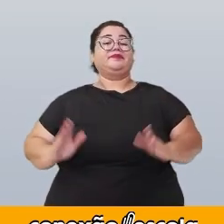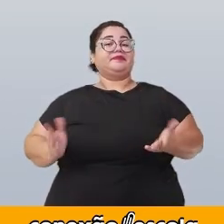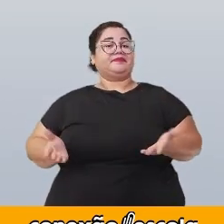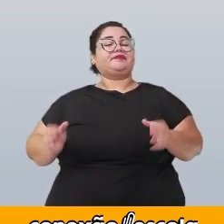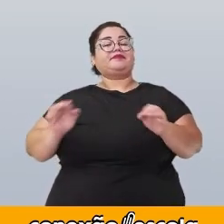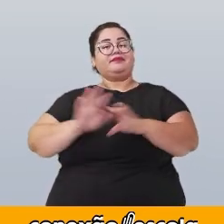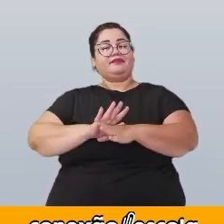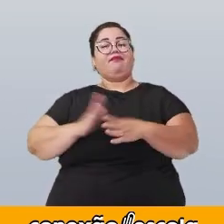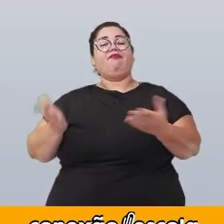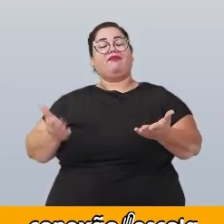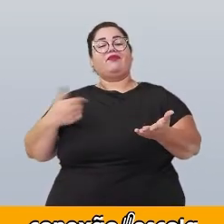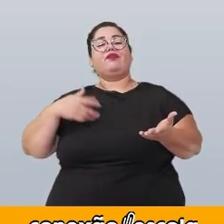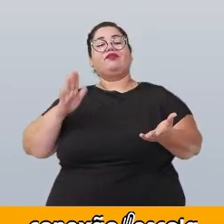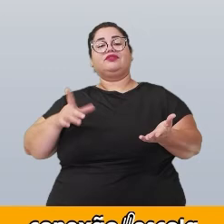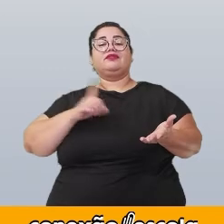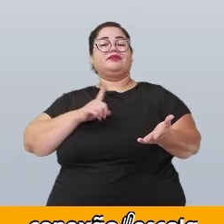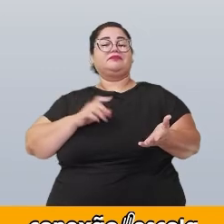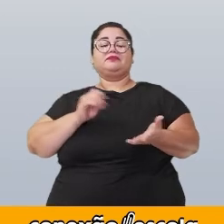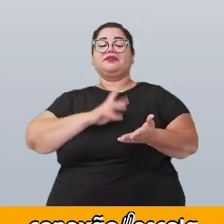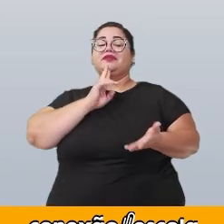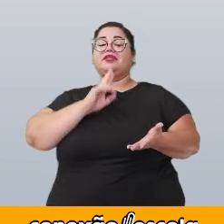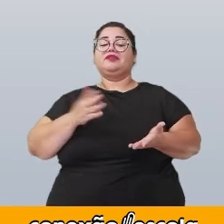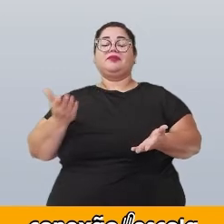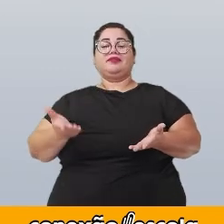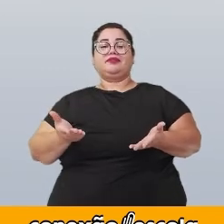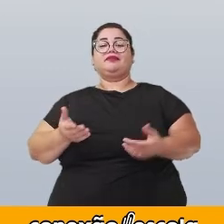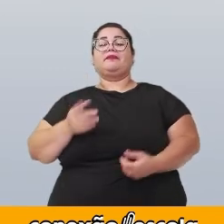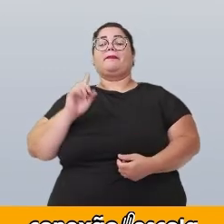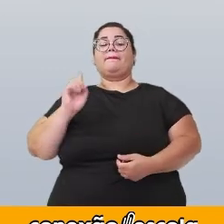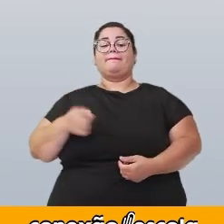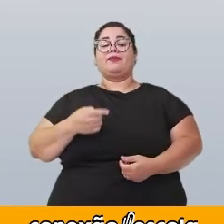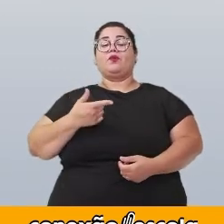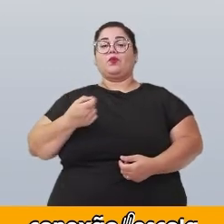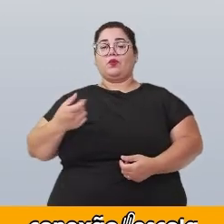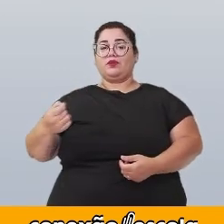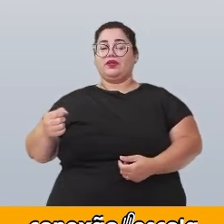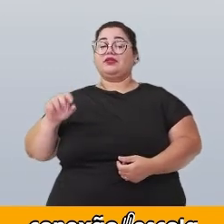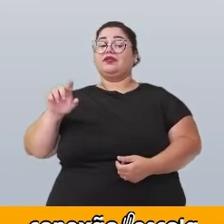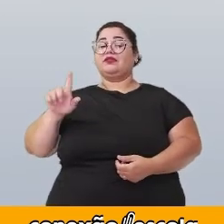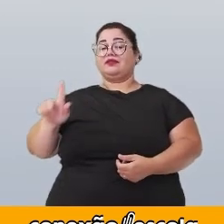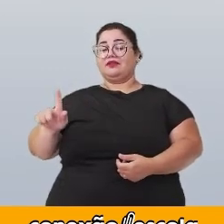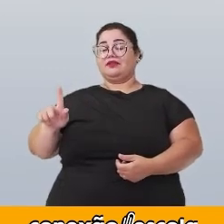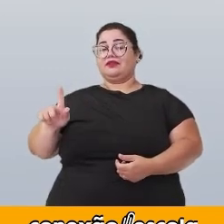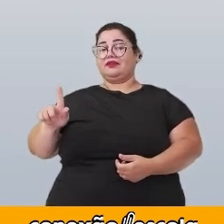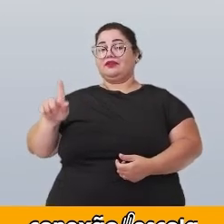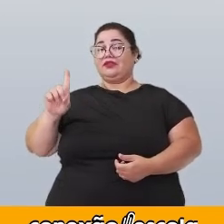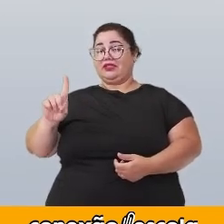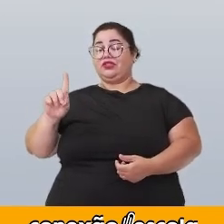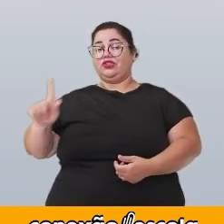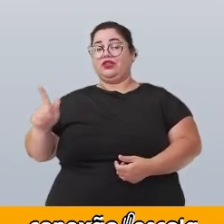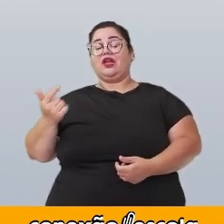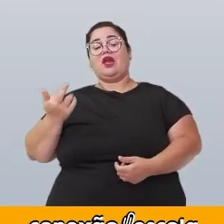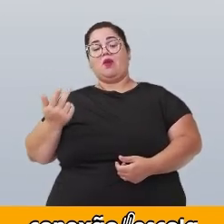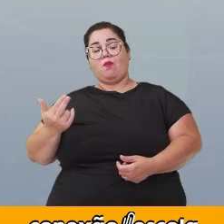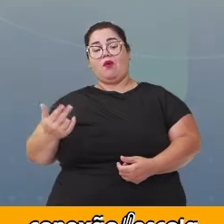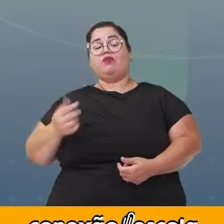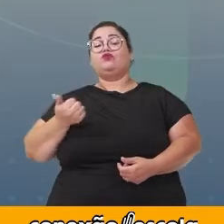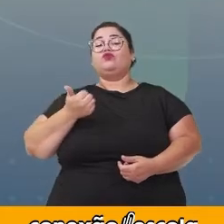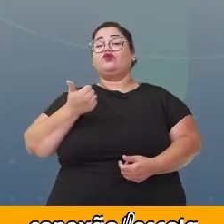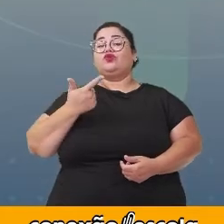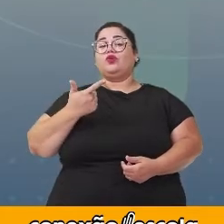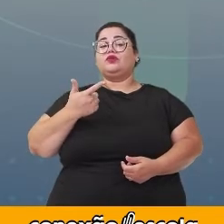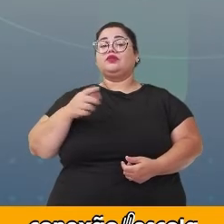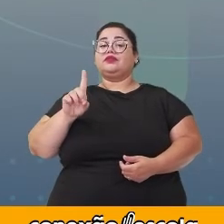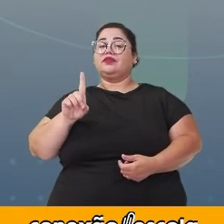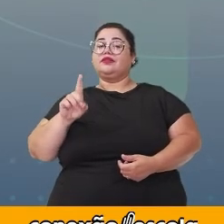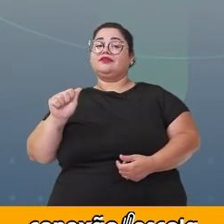Pronto! Agora eu já tenho a minha resposta. 1.200 decigramas é igual a